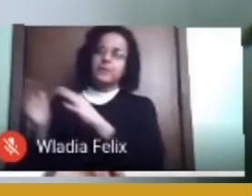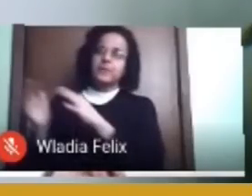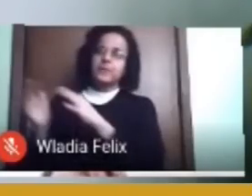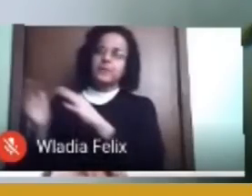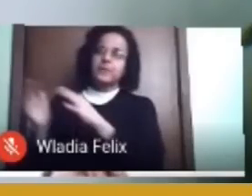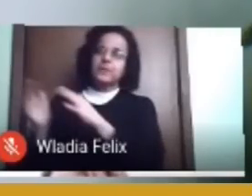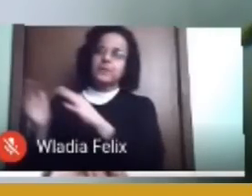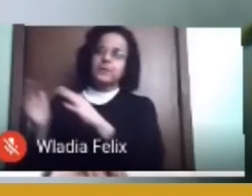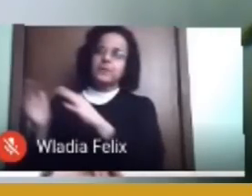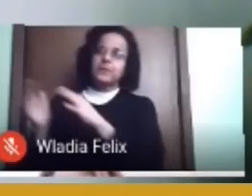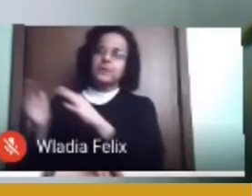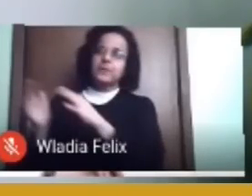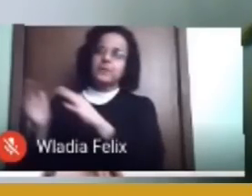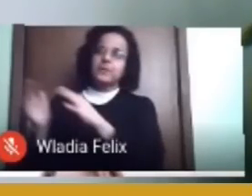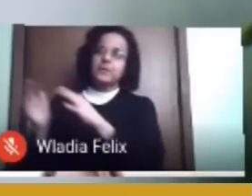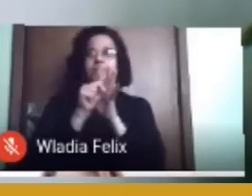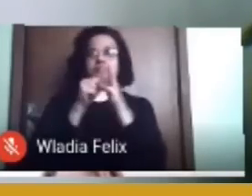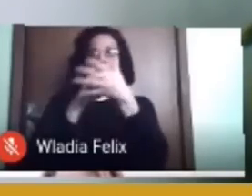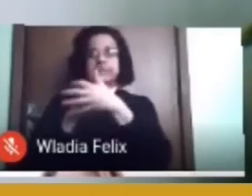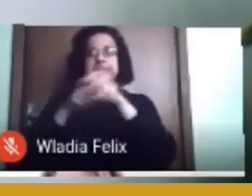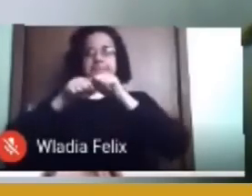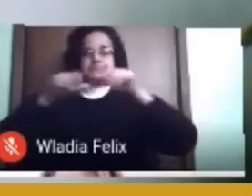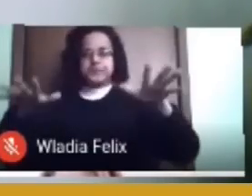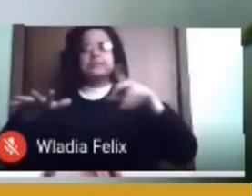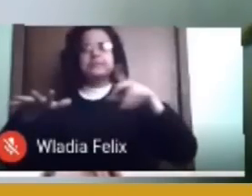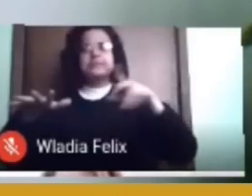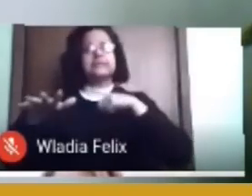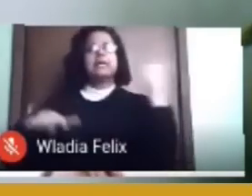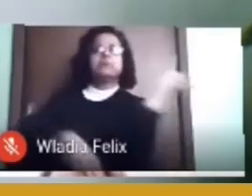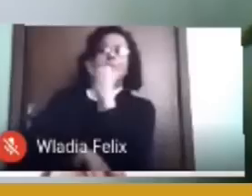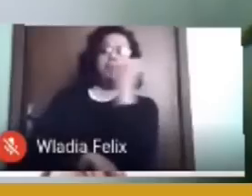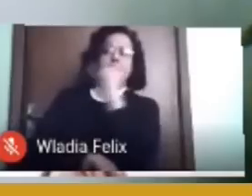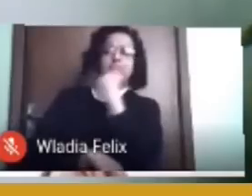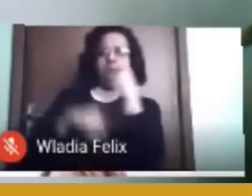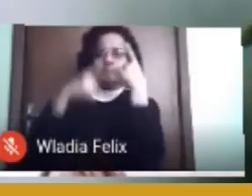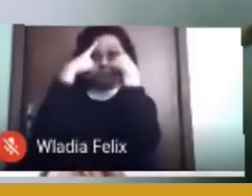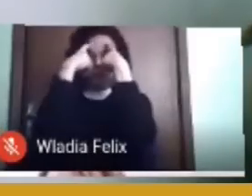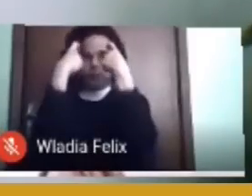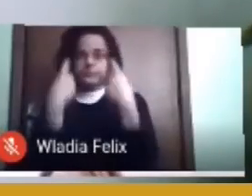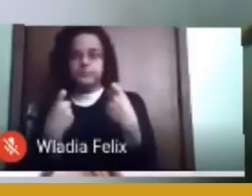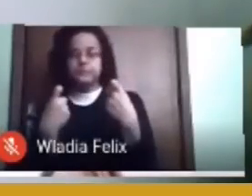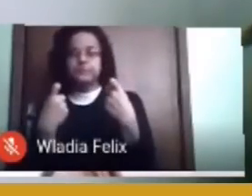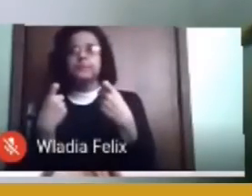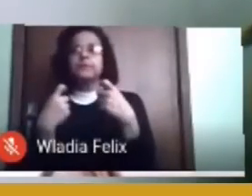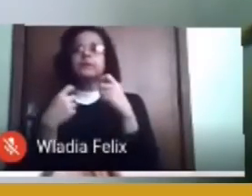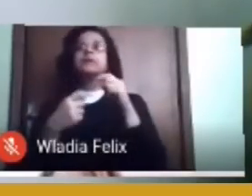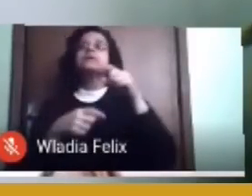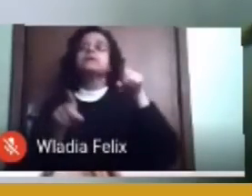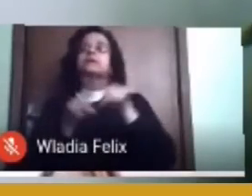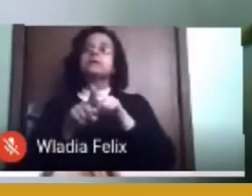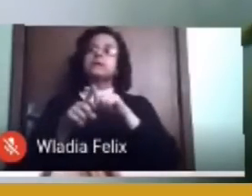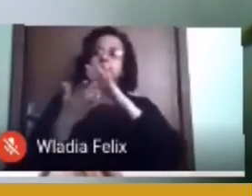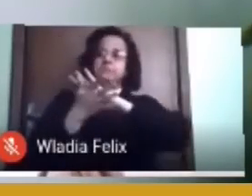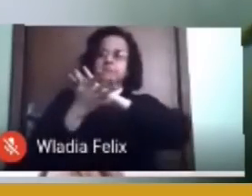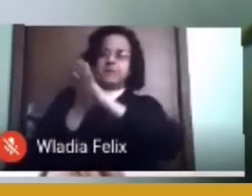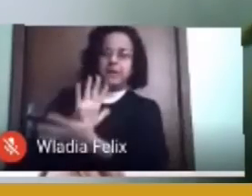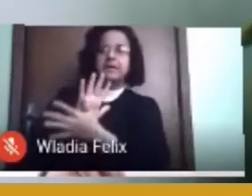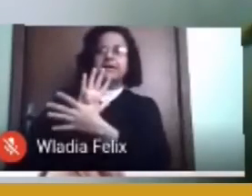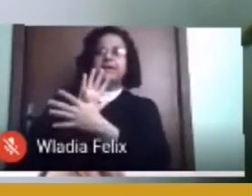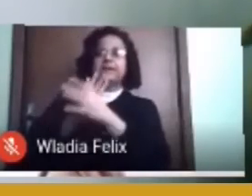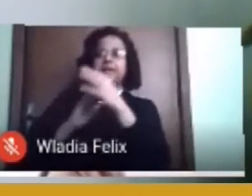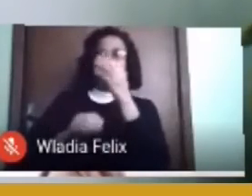crianças e adolescentes, incluindo os maus tratos, a negligência e violências, cresceu exponencialmente. Isso é fato. Se